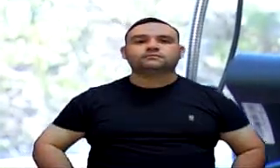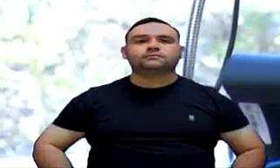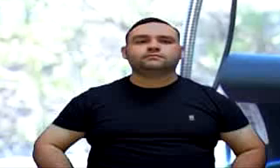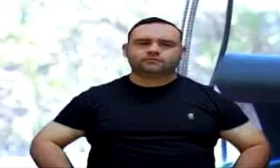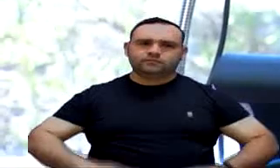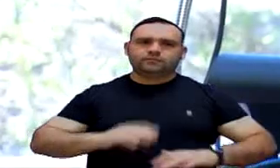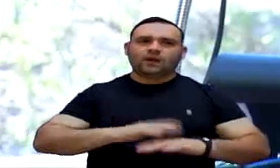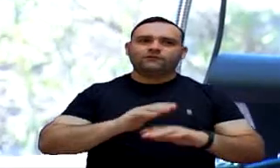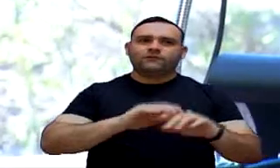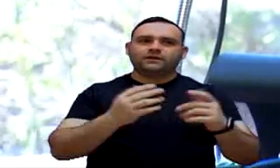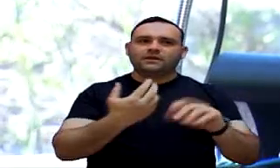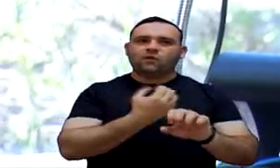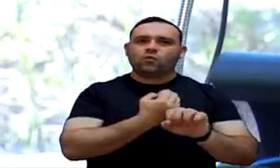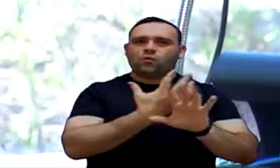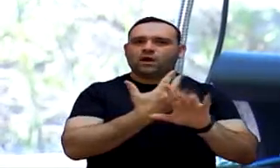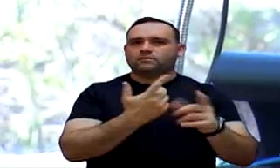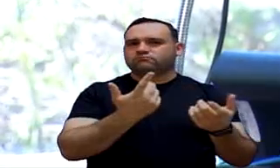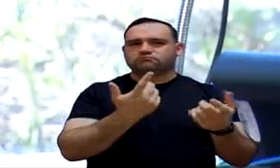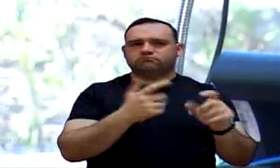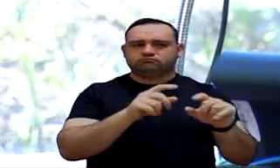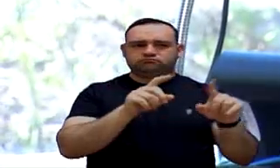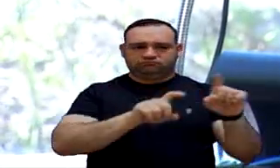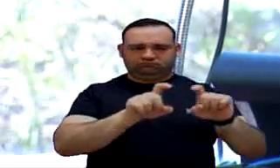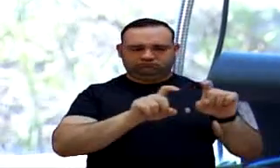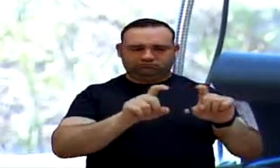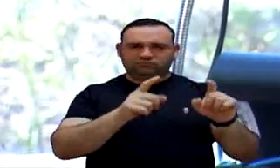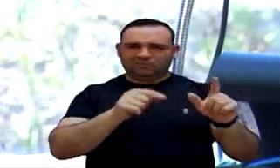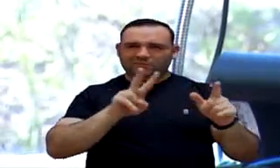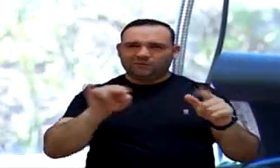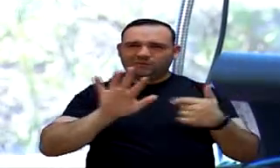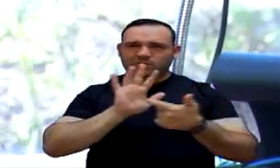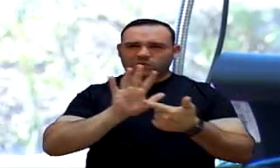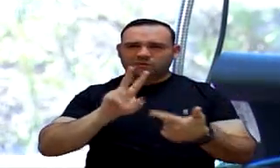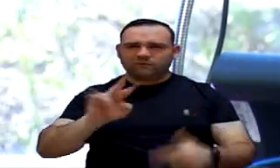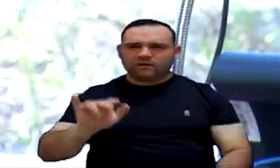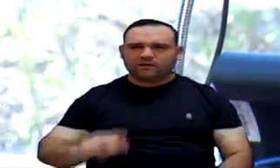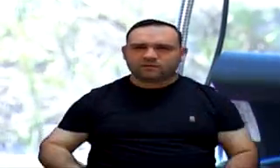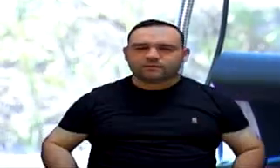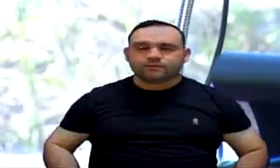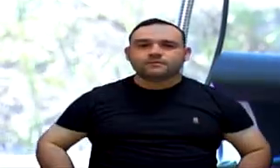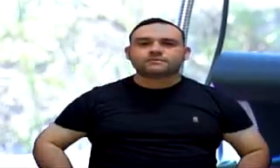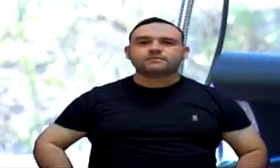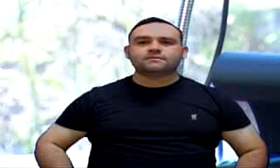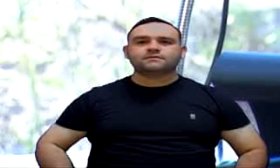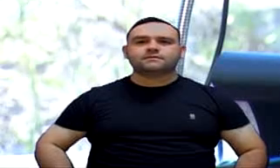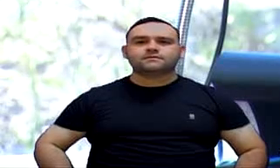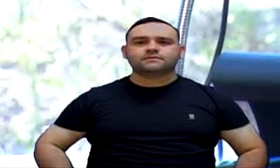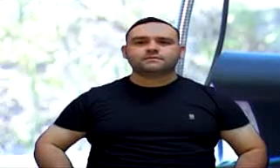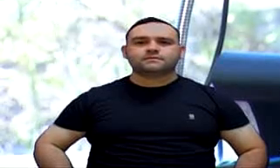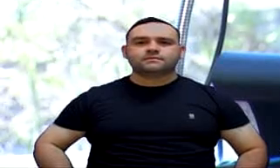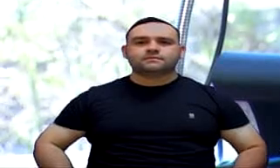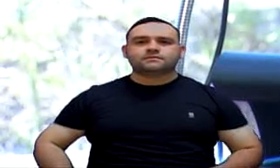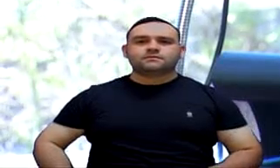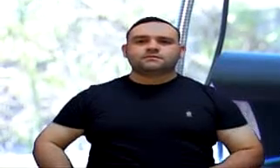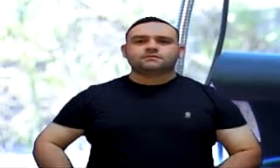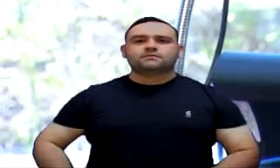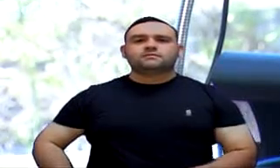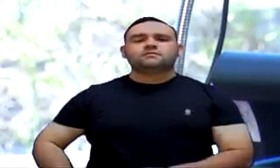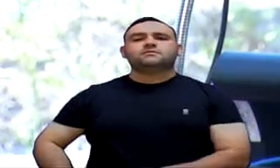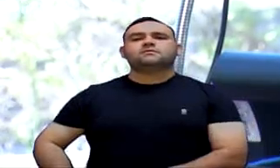foi feito online mas depois vai aparecer aqui aqui